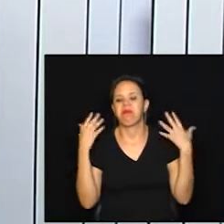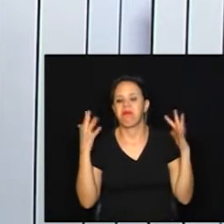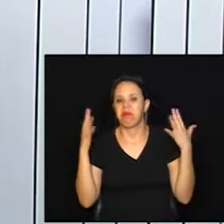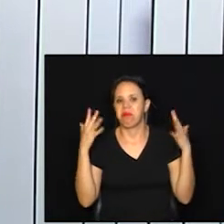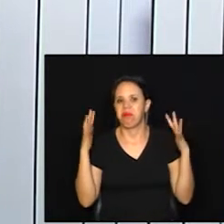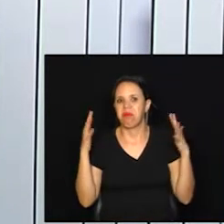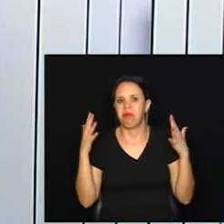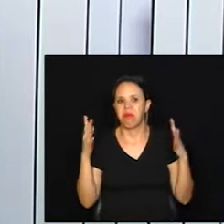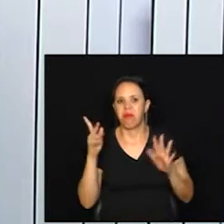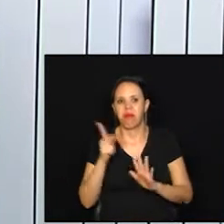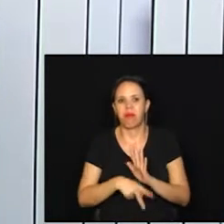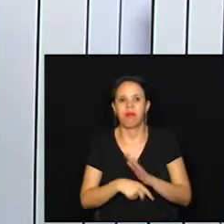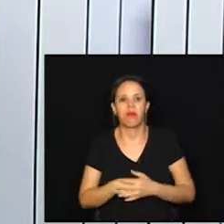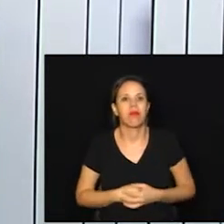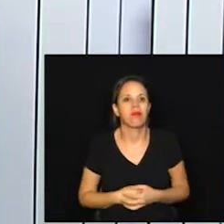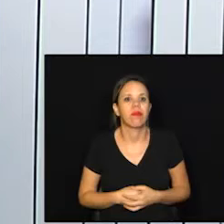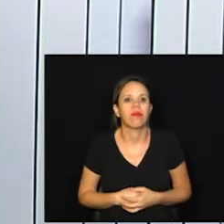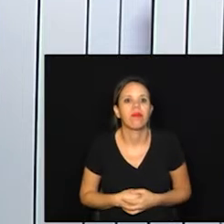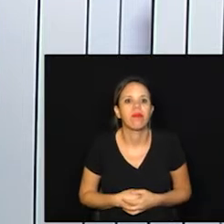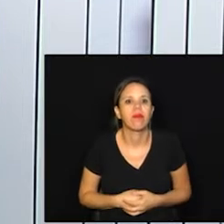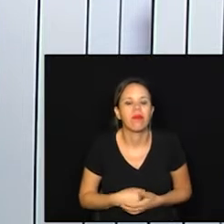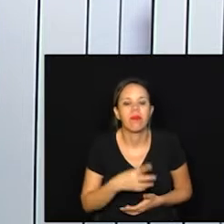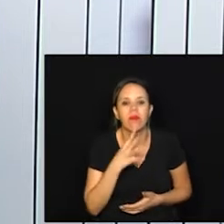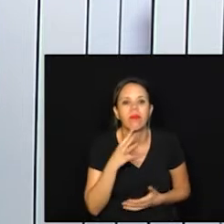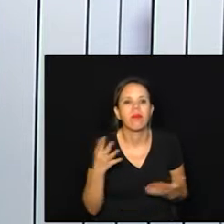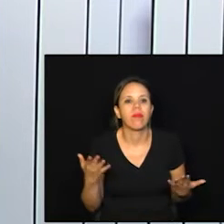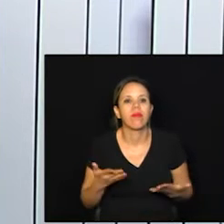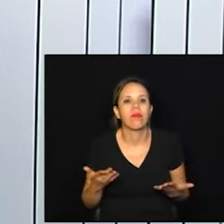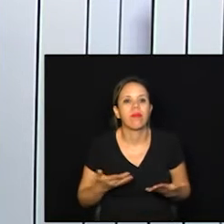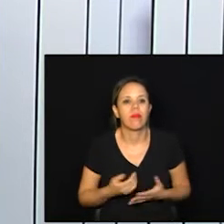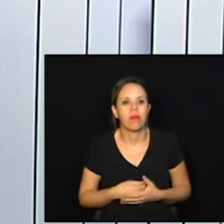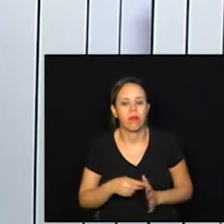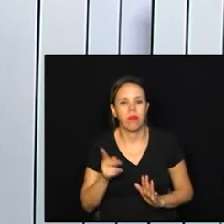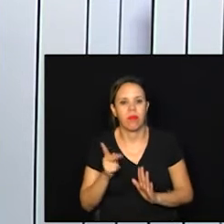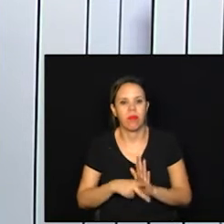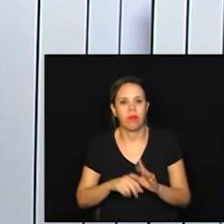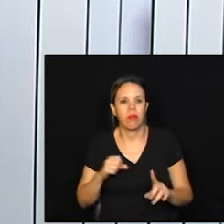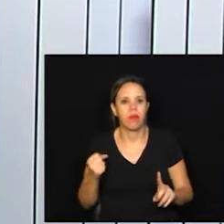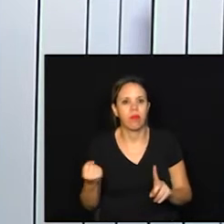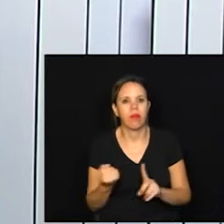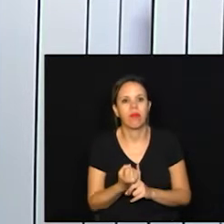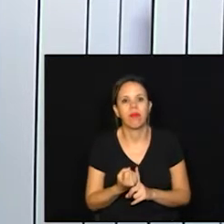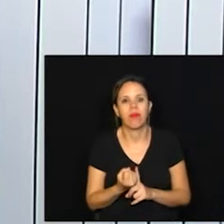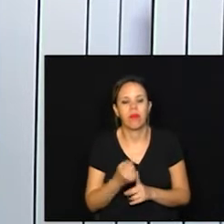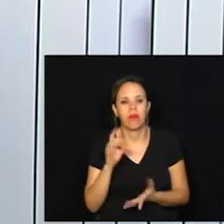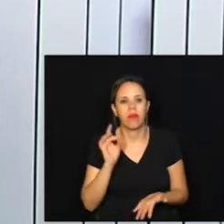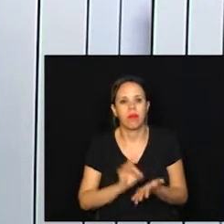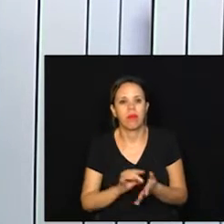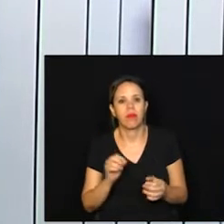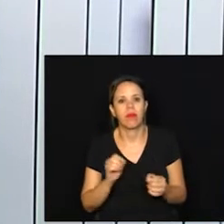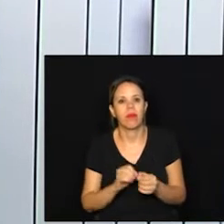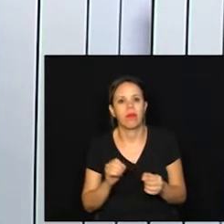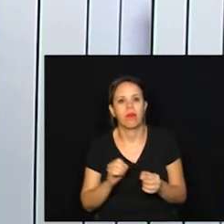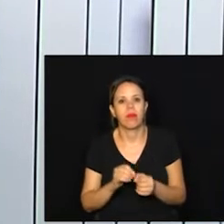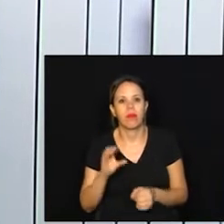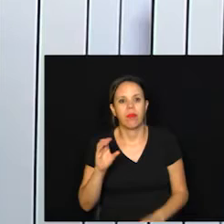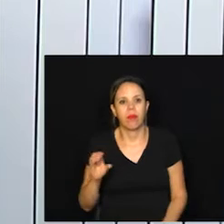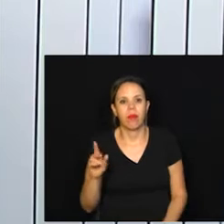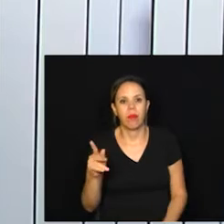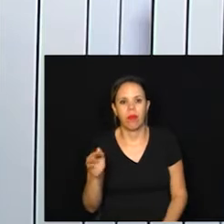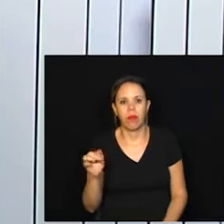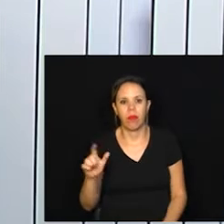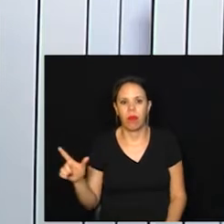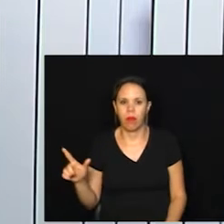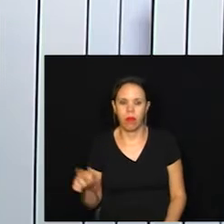aí por este projeto. Olha só, conheça agora um pouco do projeto social que está sendo realizado pela CPFL